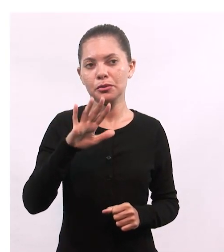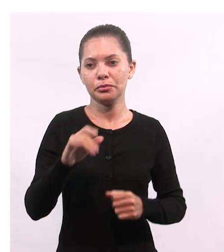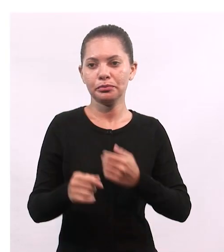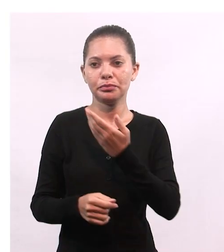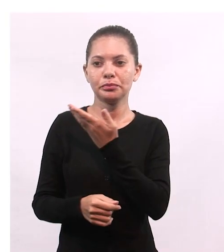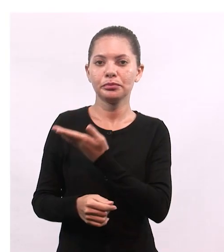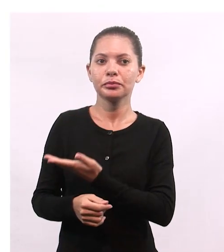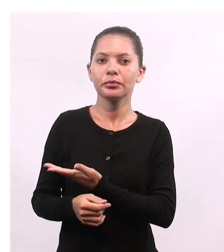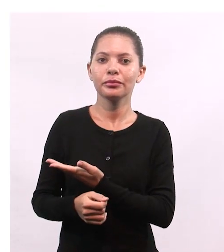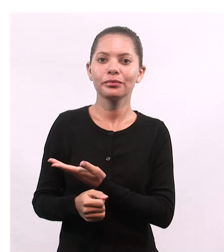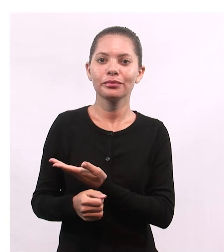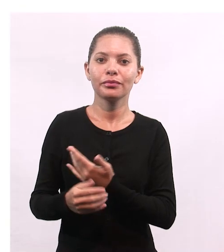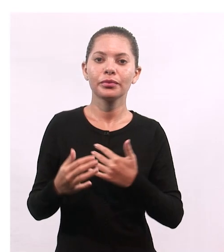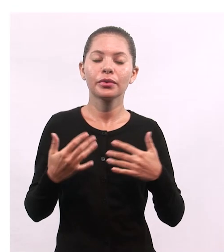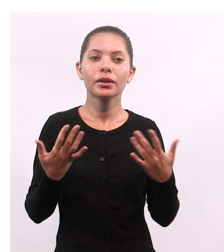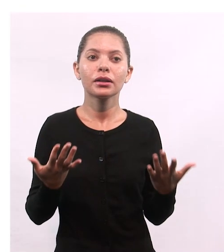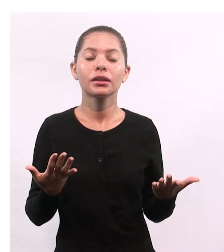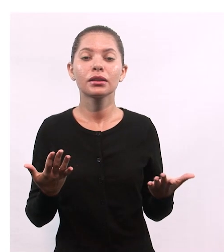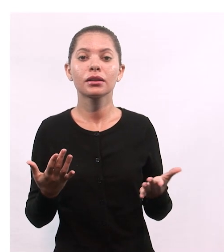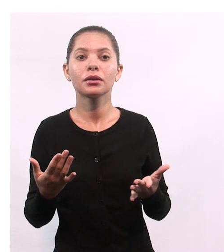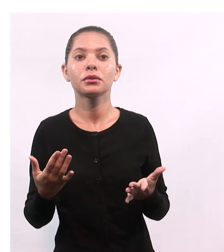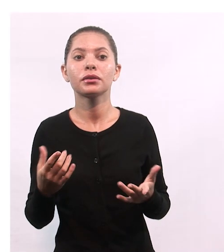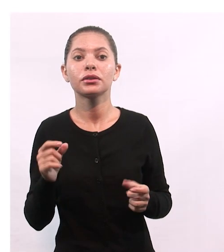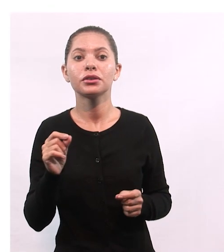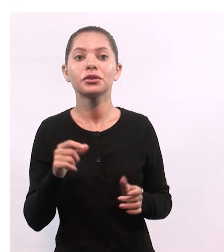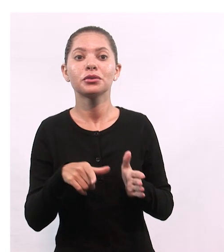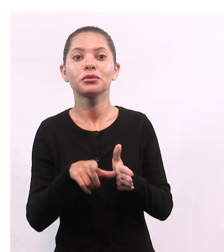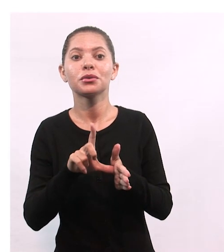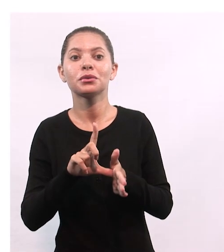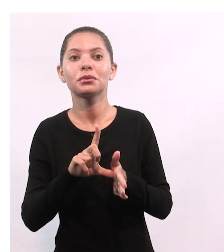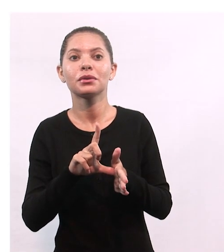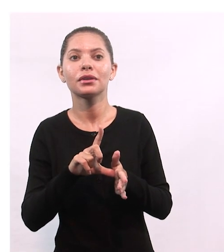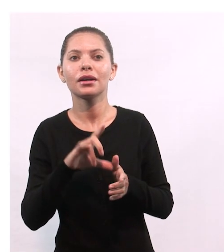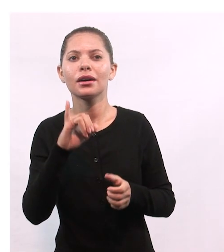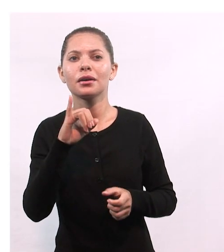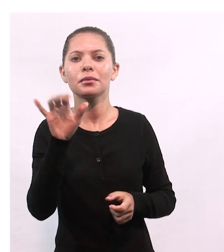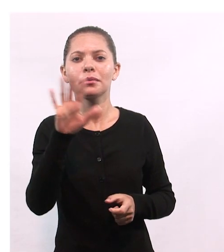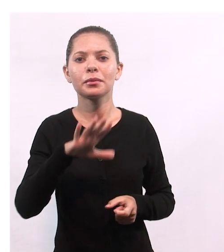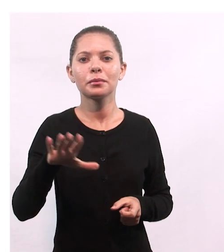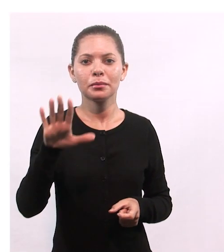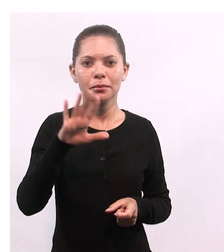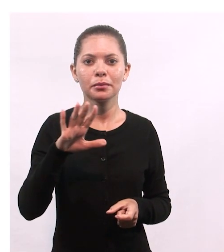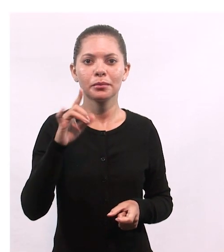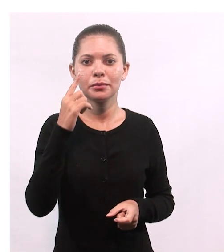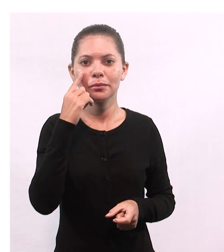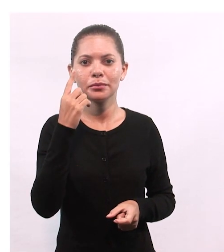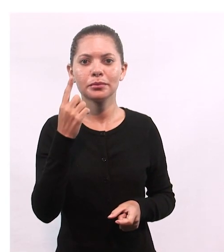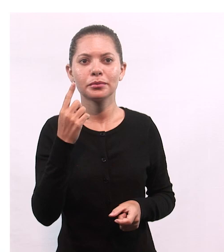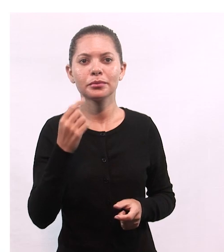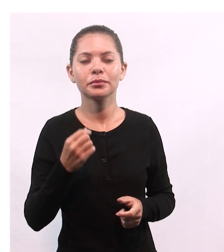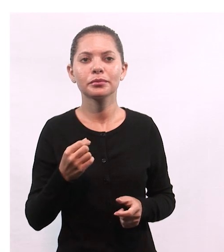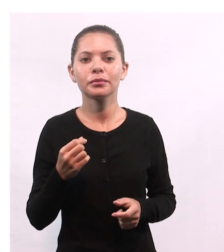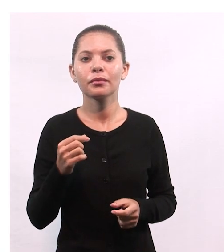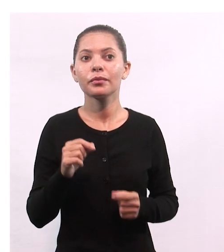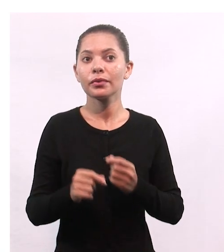de paralelogramo. Então, se a gente voltar lá para a nossa figura,